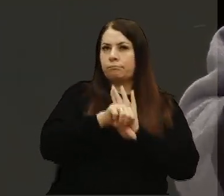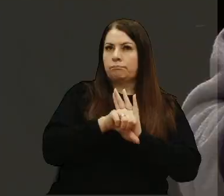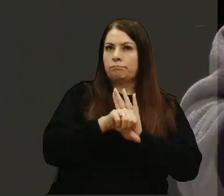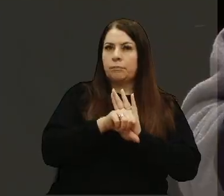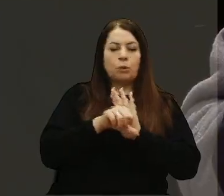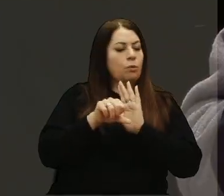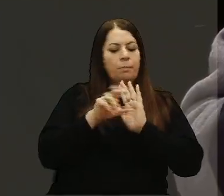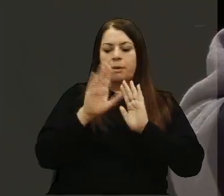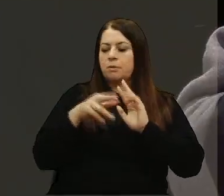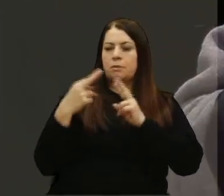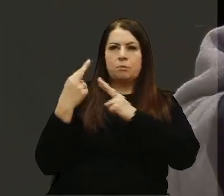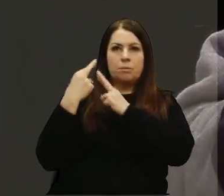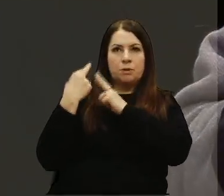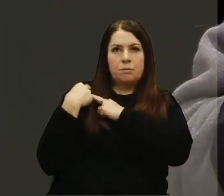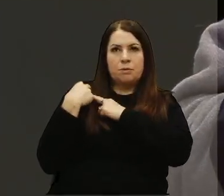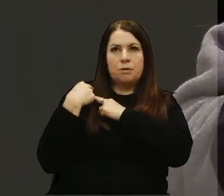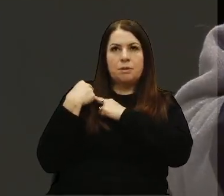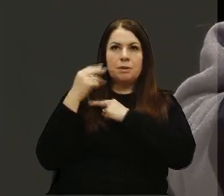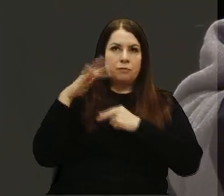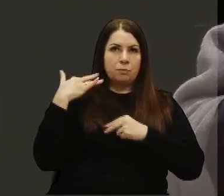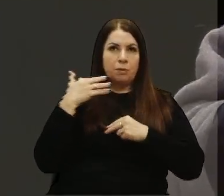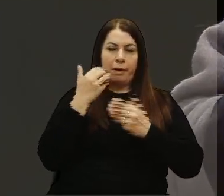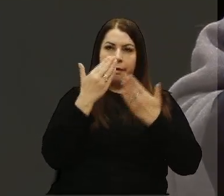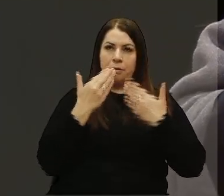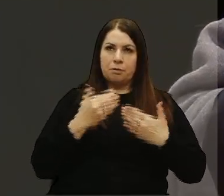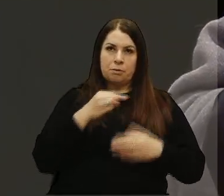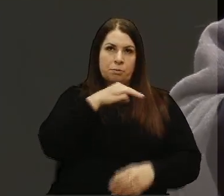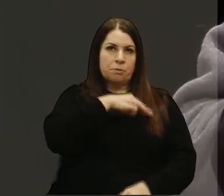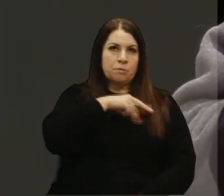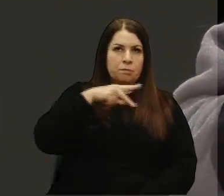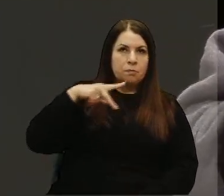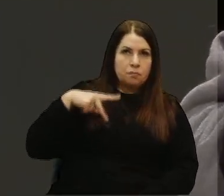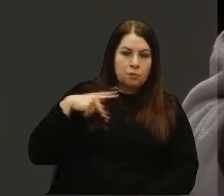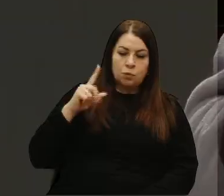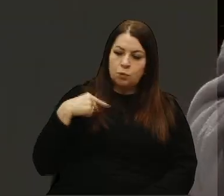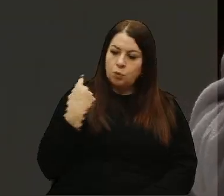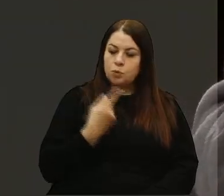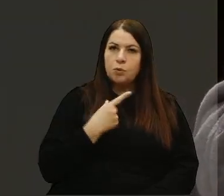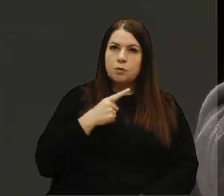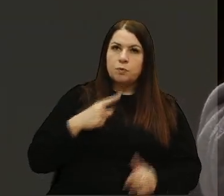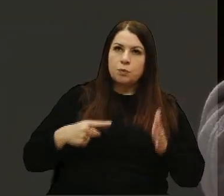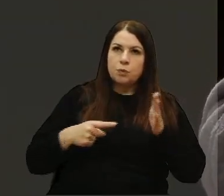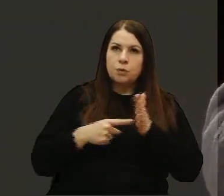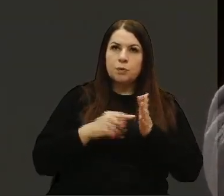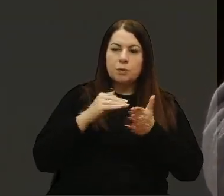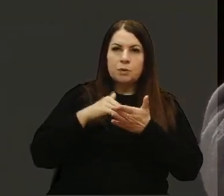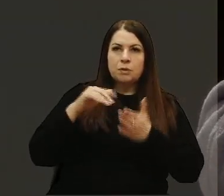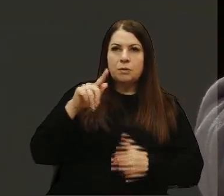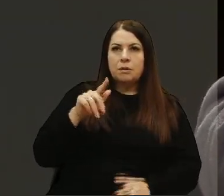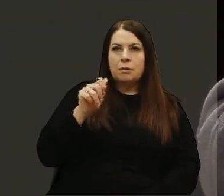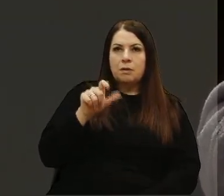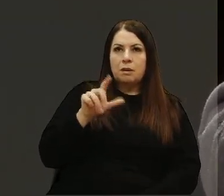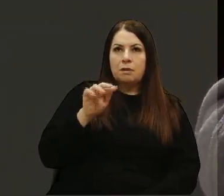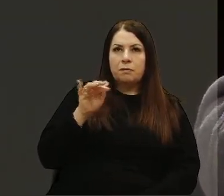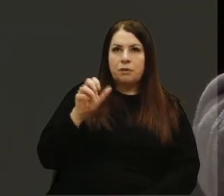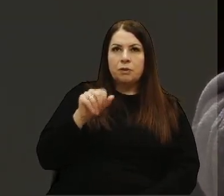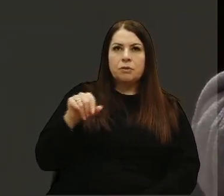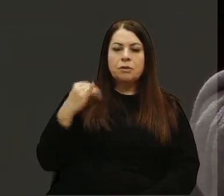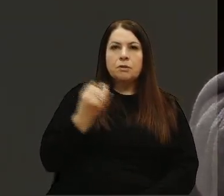mais a mim e a vereadora Andressa promover uma análise. Cabe ao Ministério Público. Nós iremos denunciar o secretário Galafassi ao Ministério Público nessa